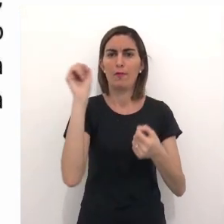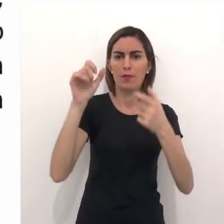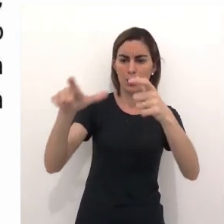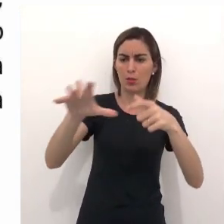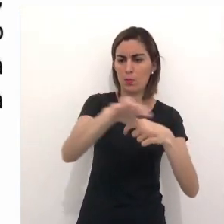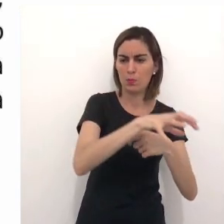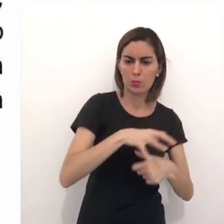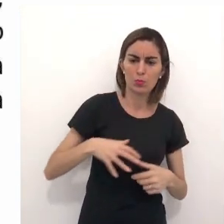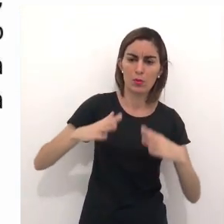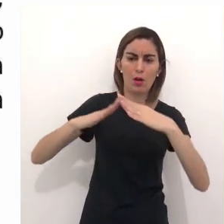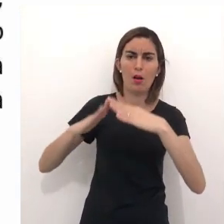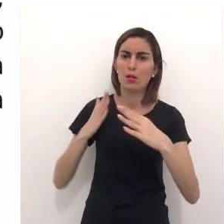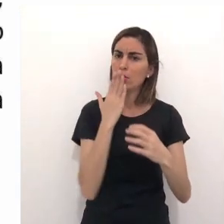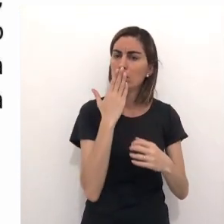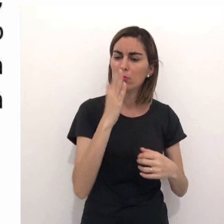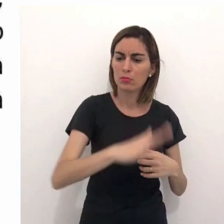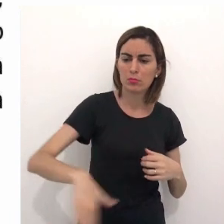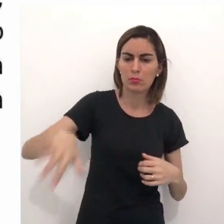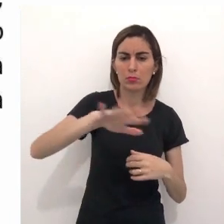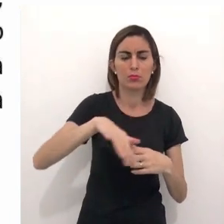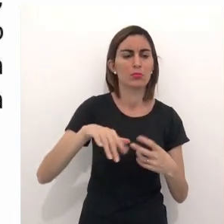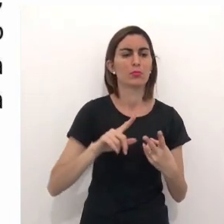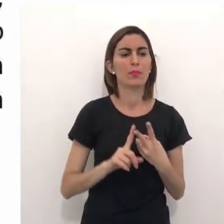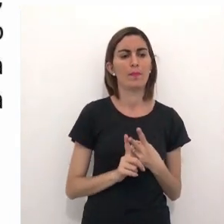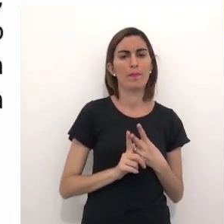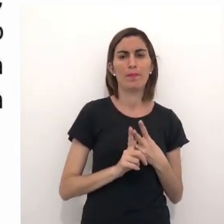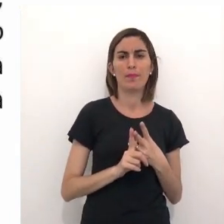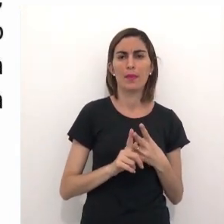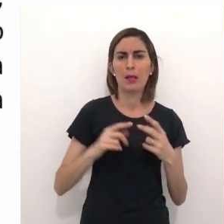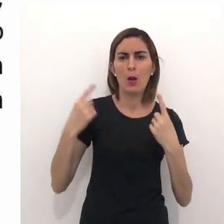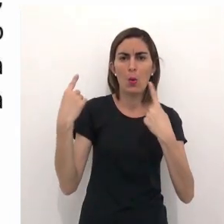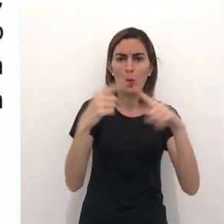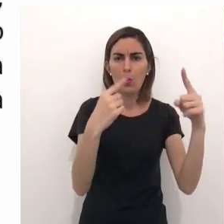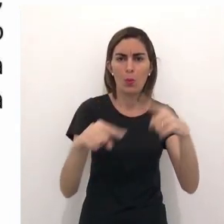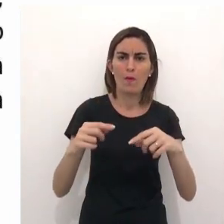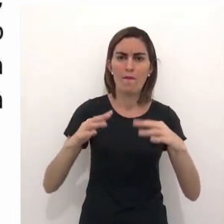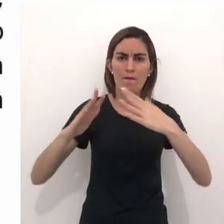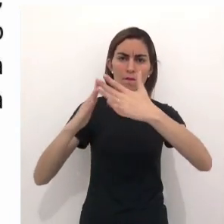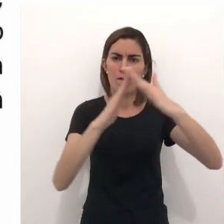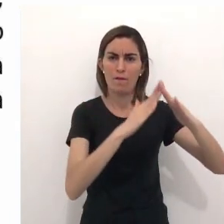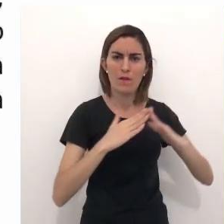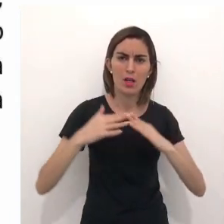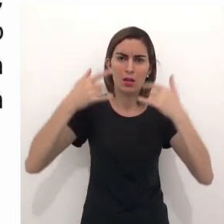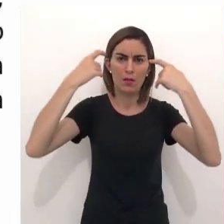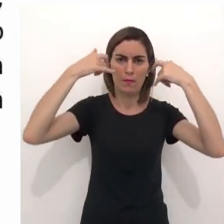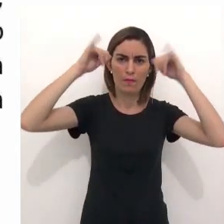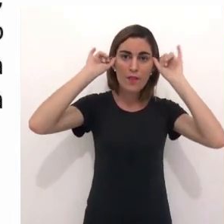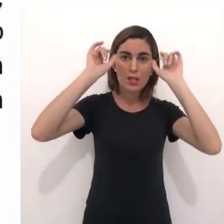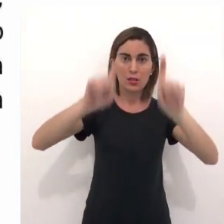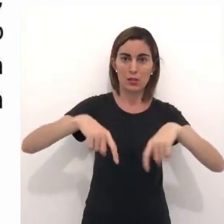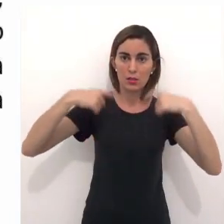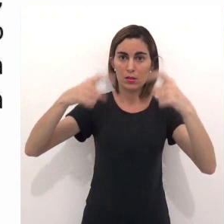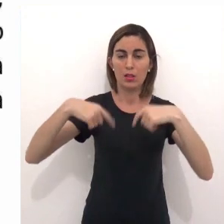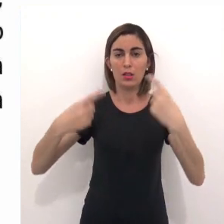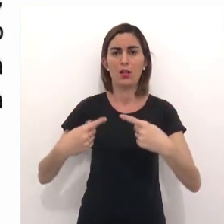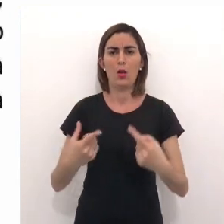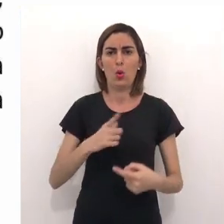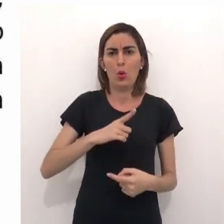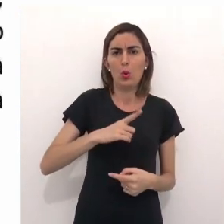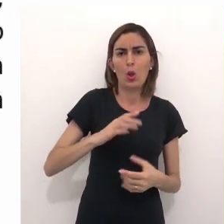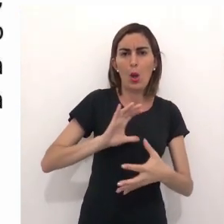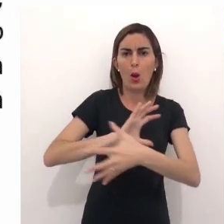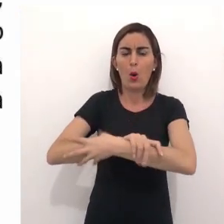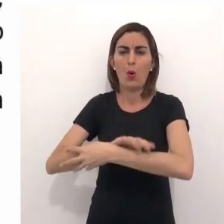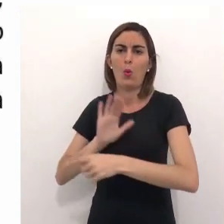os bandeirantes, por ataques a vilas e fazendas, pela colaboração